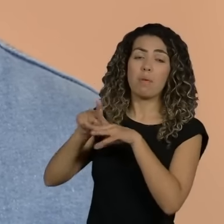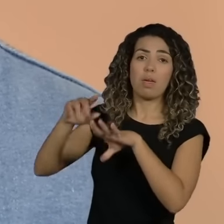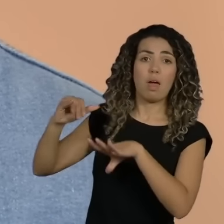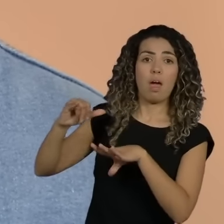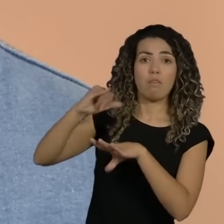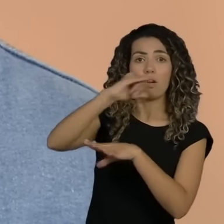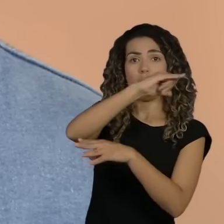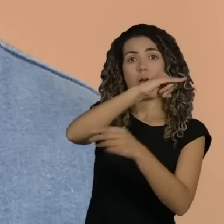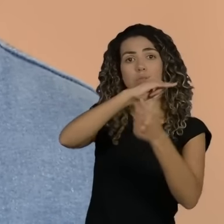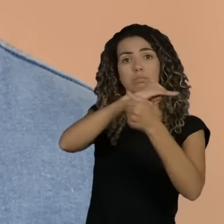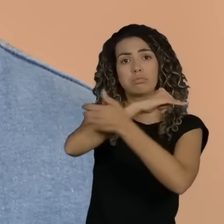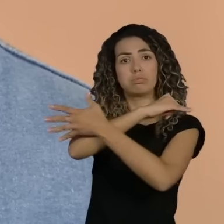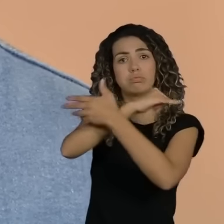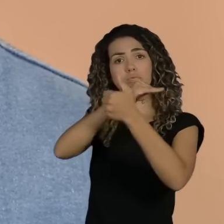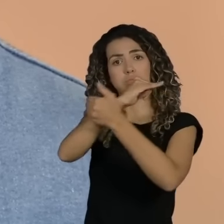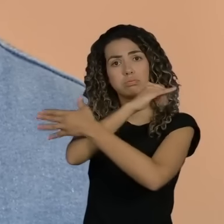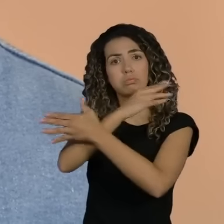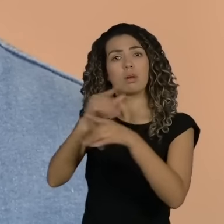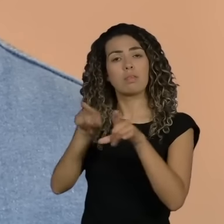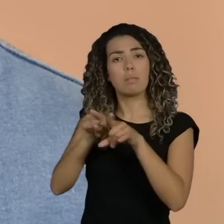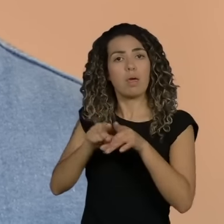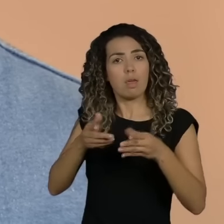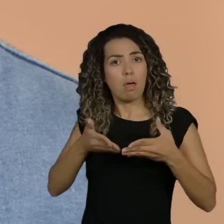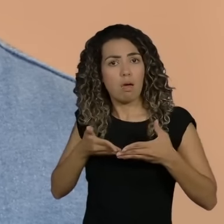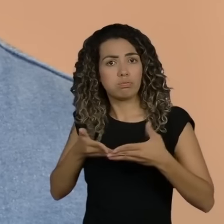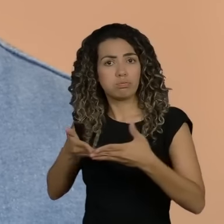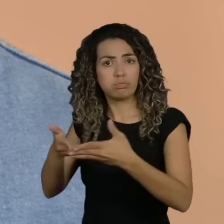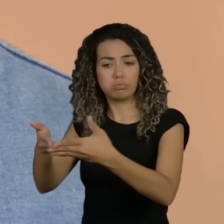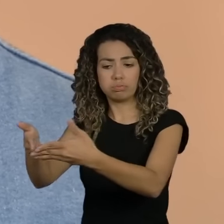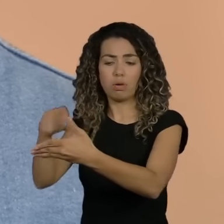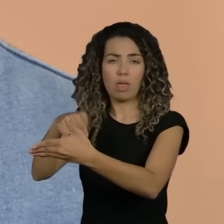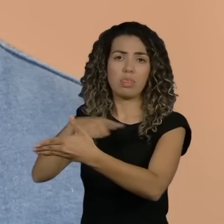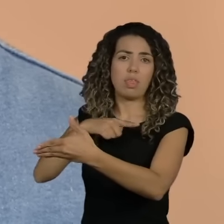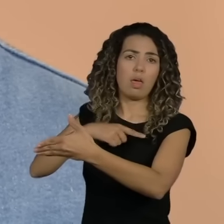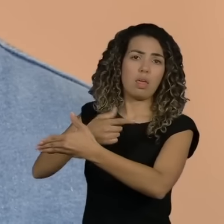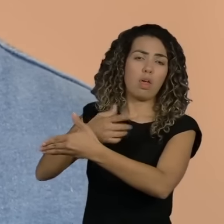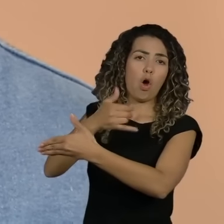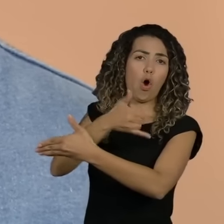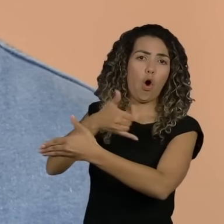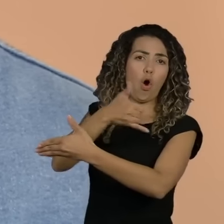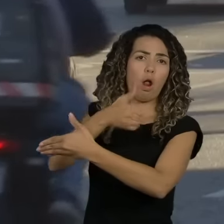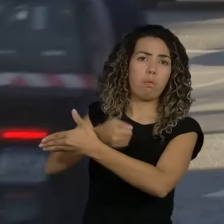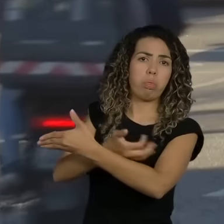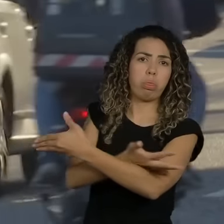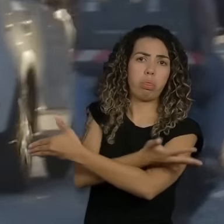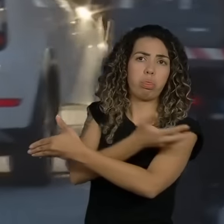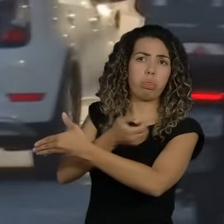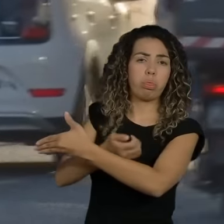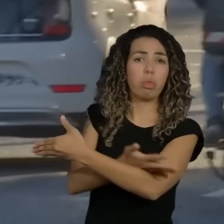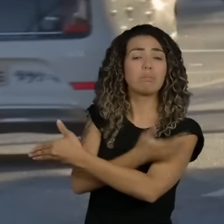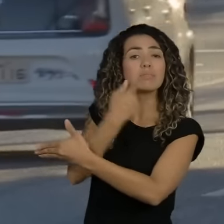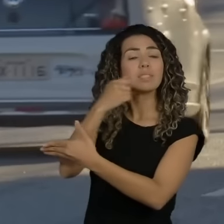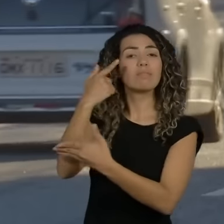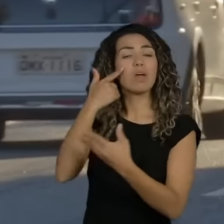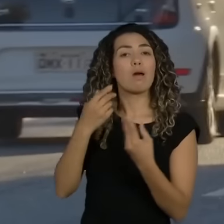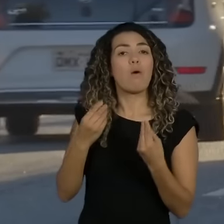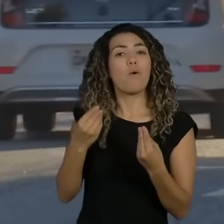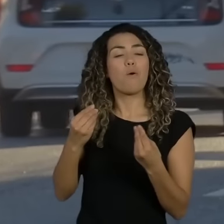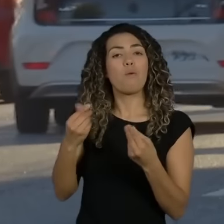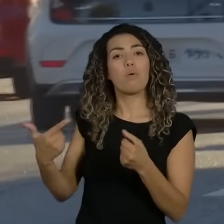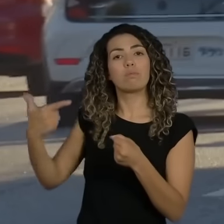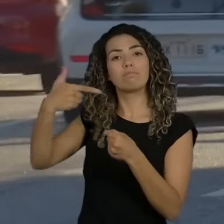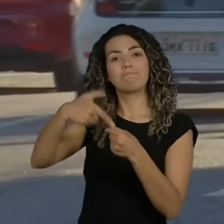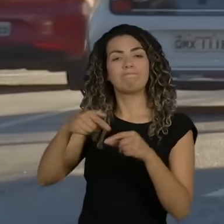e também o óleo combustível nos navios. E aí é entender como a gente pode diminuir ao máximo esse uso de combustíveis fósseis